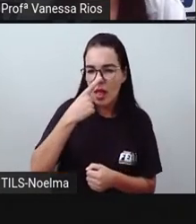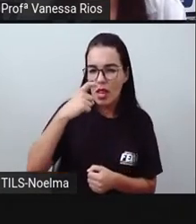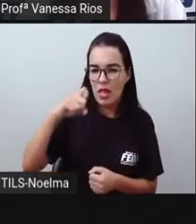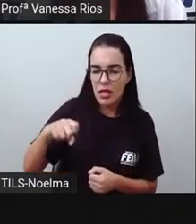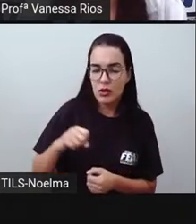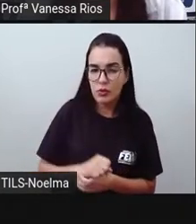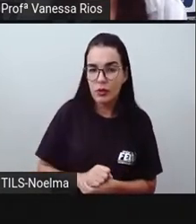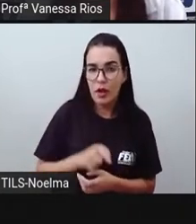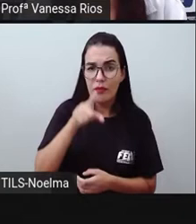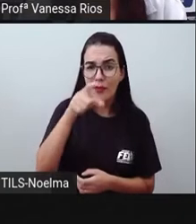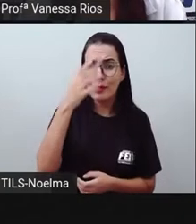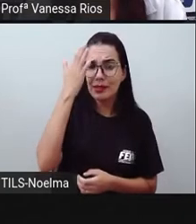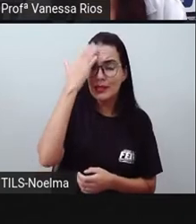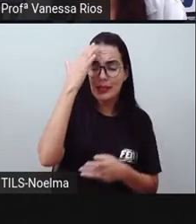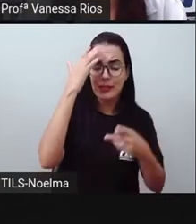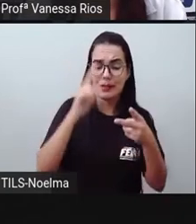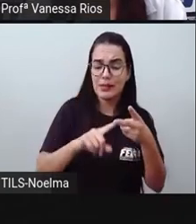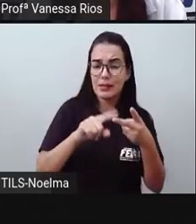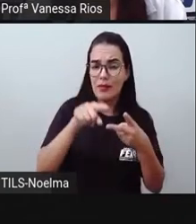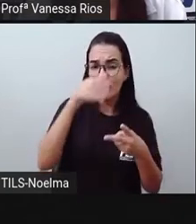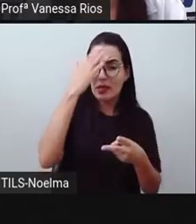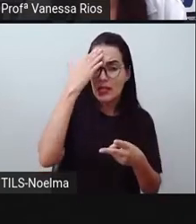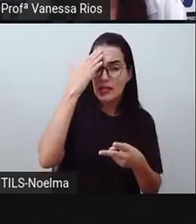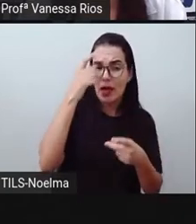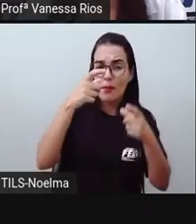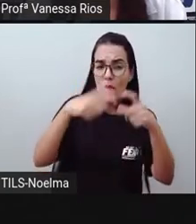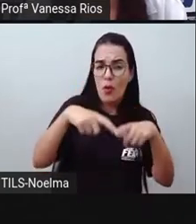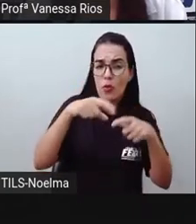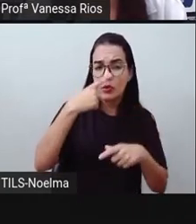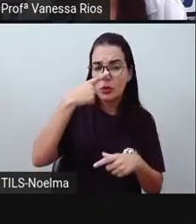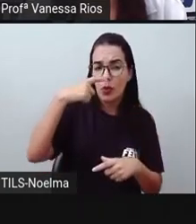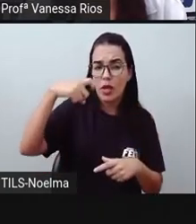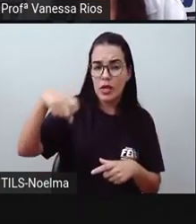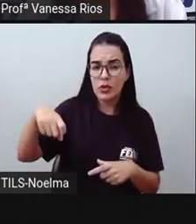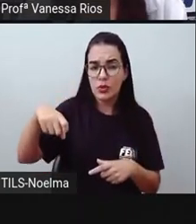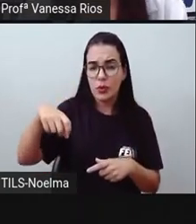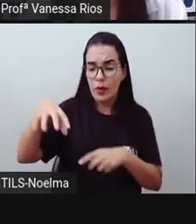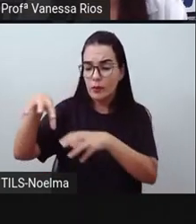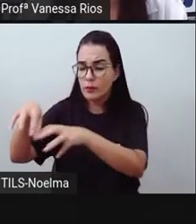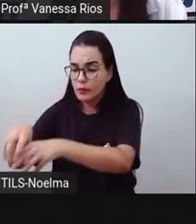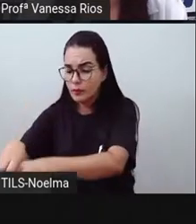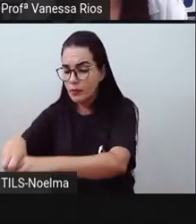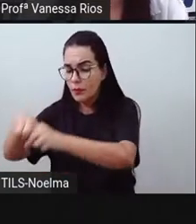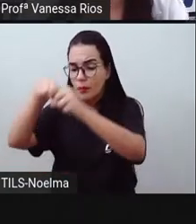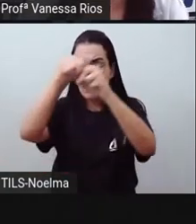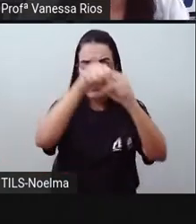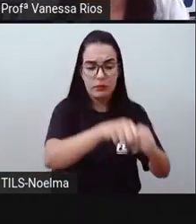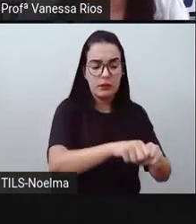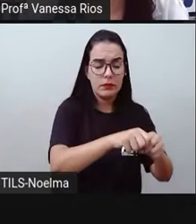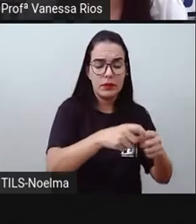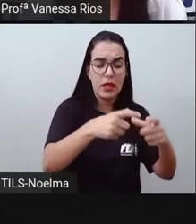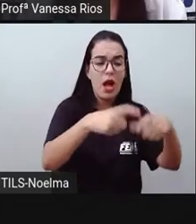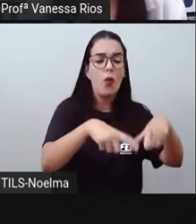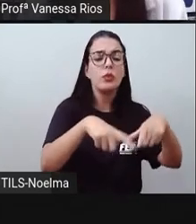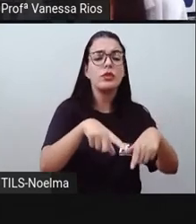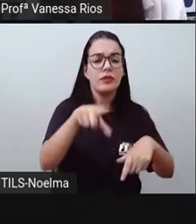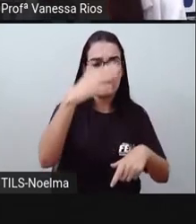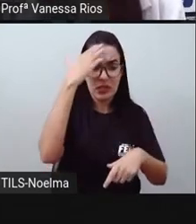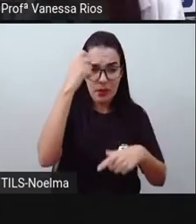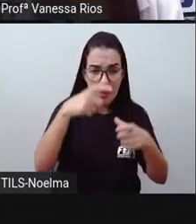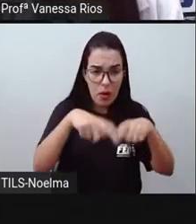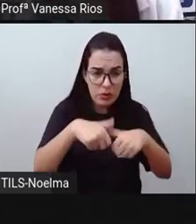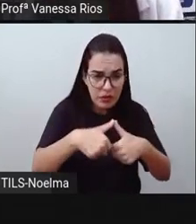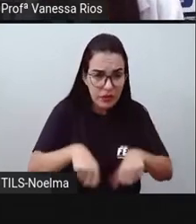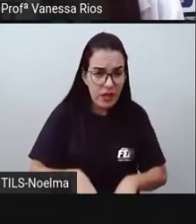Sabe para onde vai o lixo recolhido aí, aqui, né, na sua cidade? E o que é feito dele? Se ele vai para